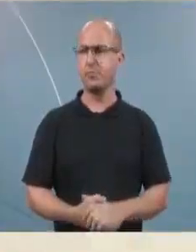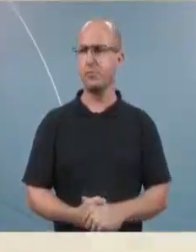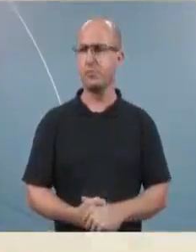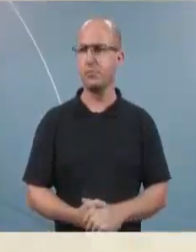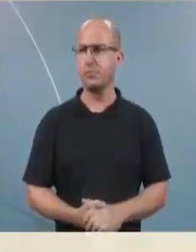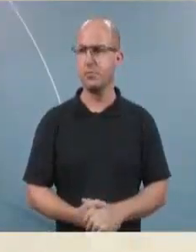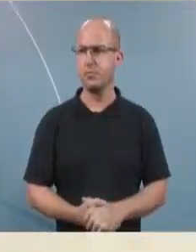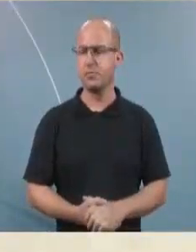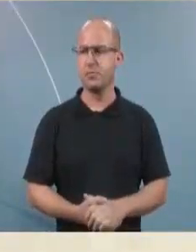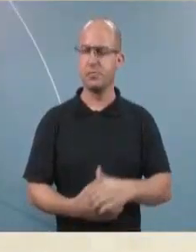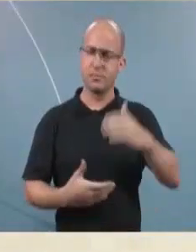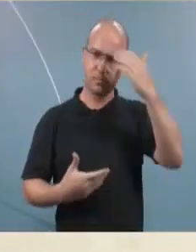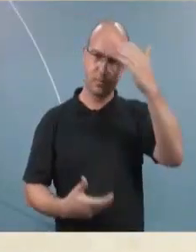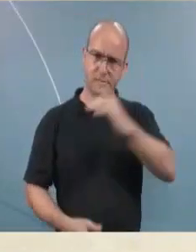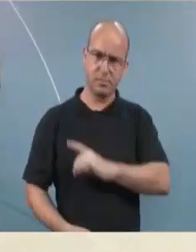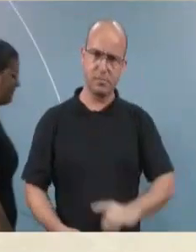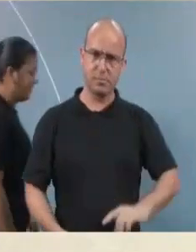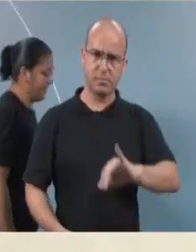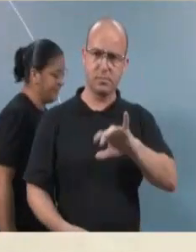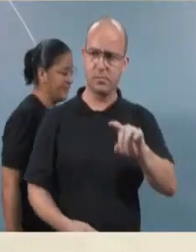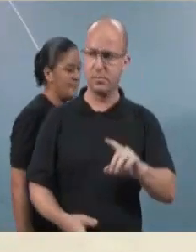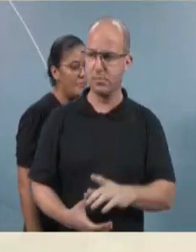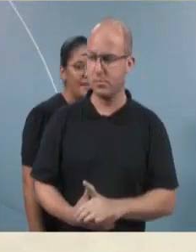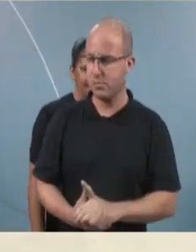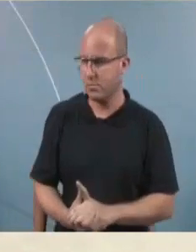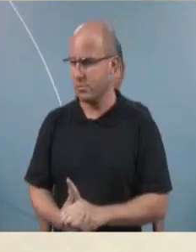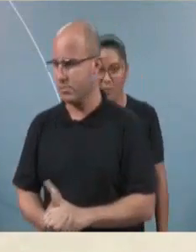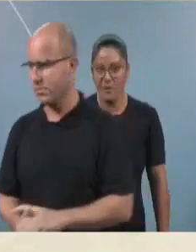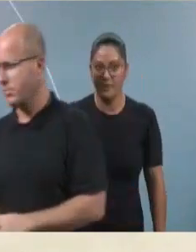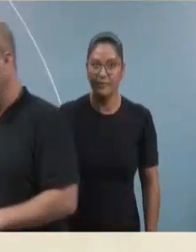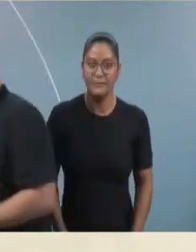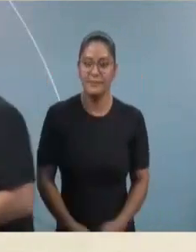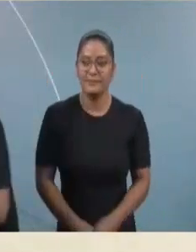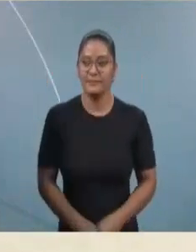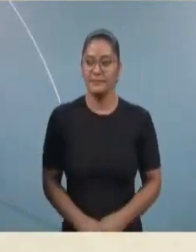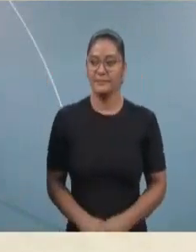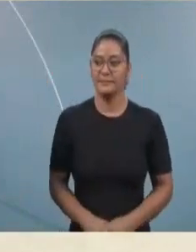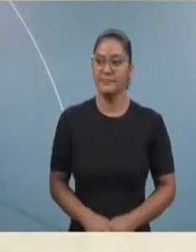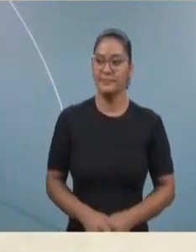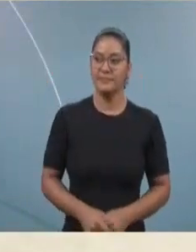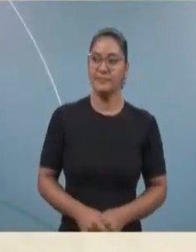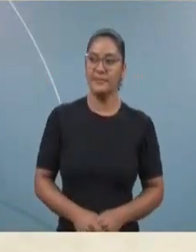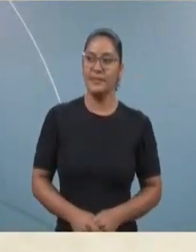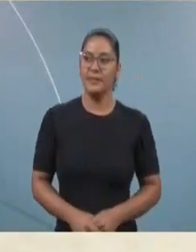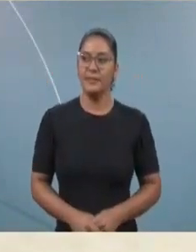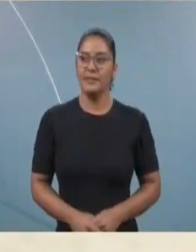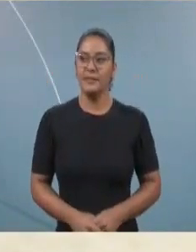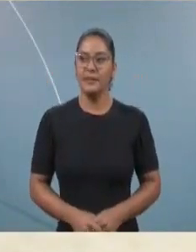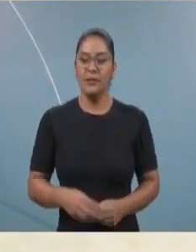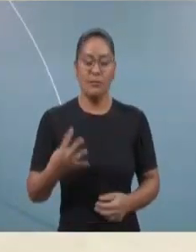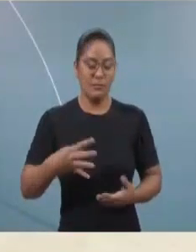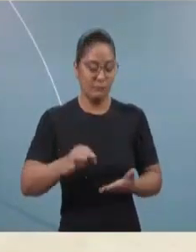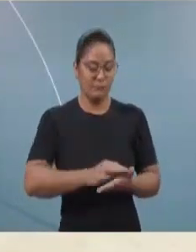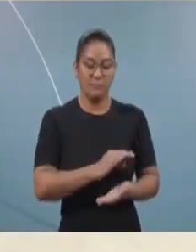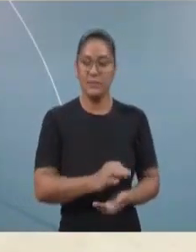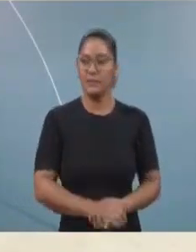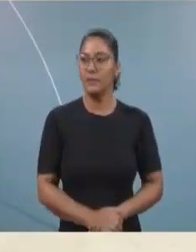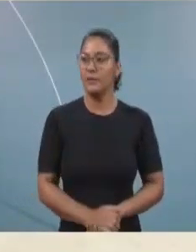ir agradecer o Deputado José Dias Deputado Gustavo cavalho vossa excelência é o quarto orador